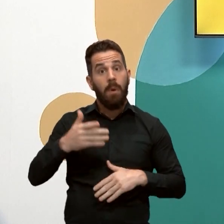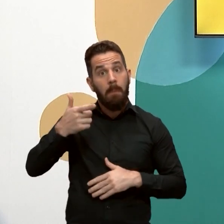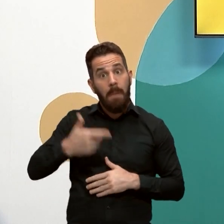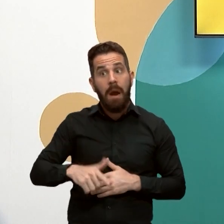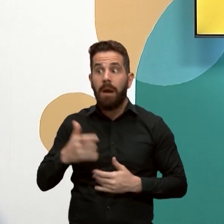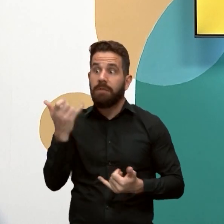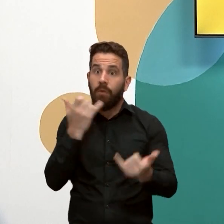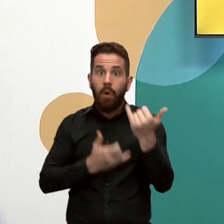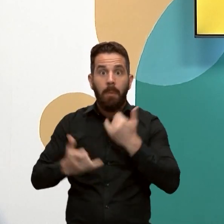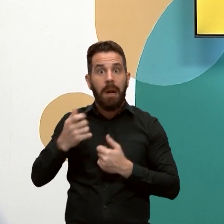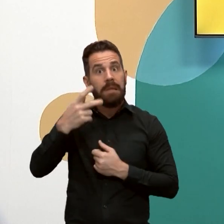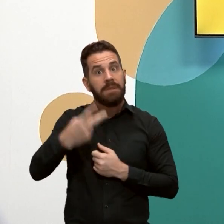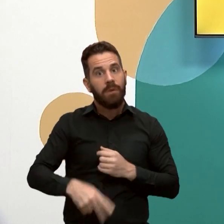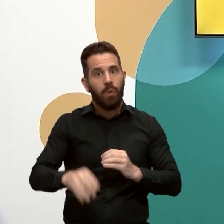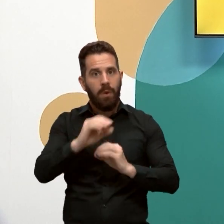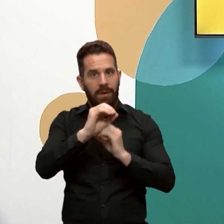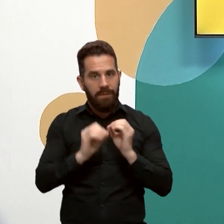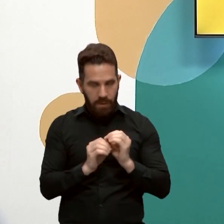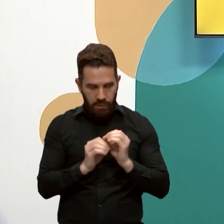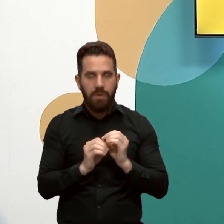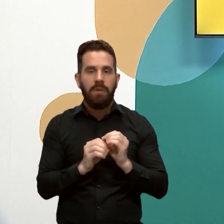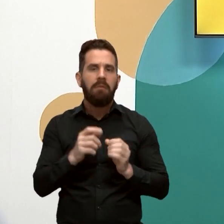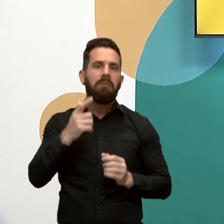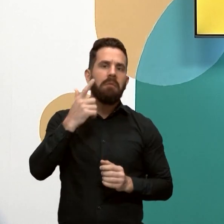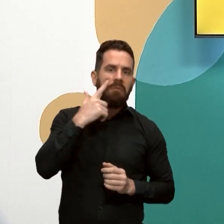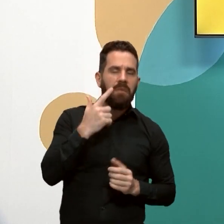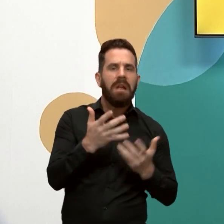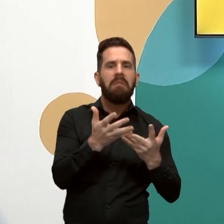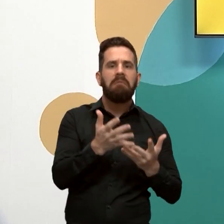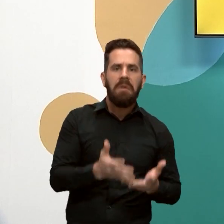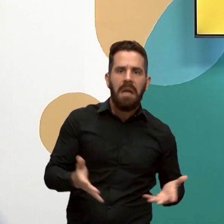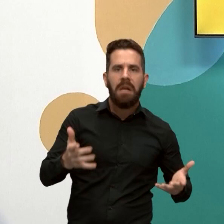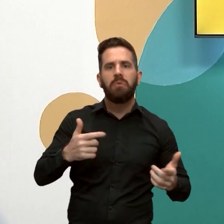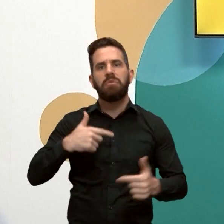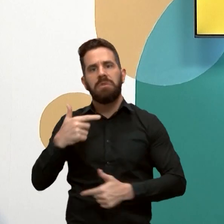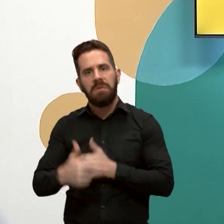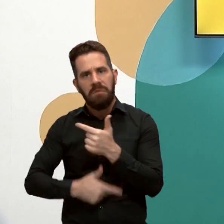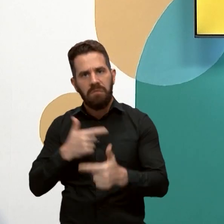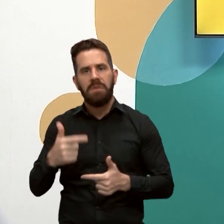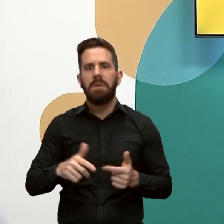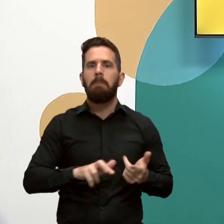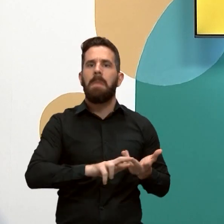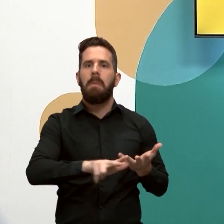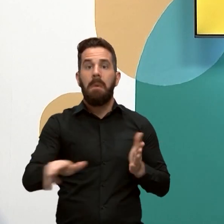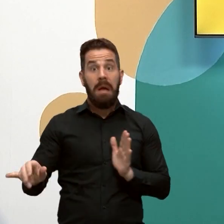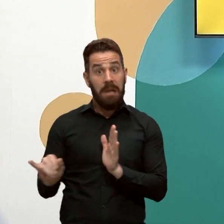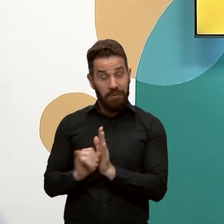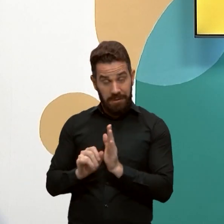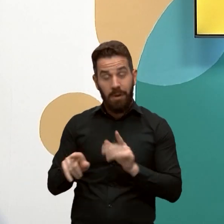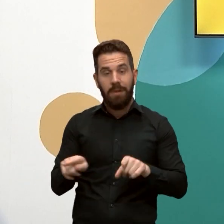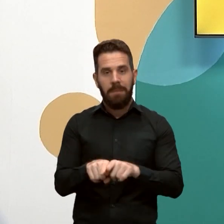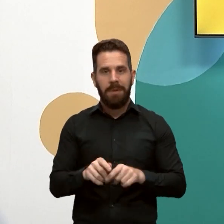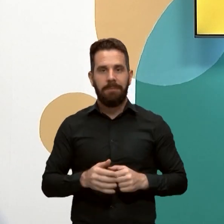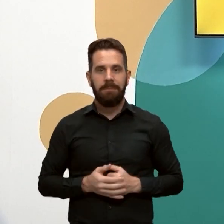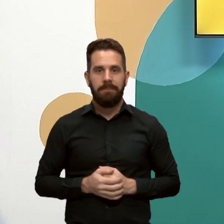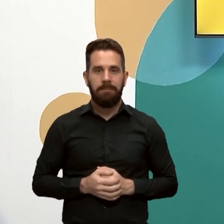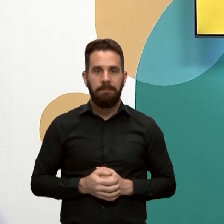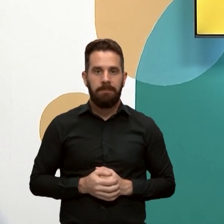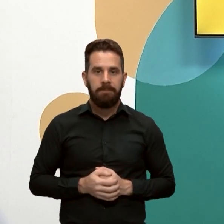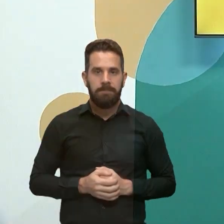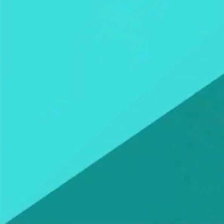da Universidade Federal de Goiás. Você confere dicas de eventos, serviços, ações e editais da UFG.